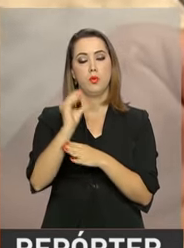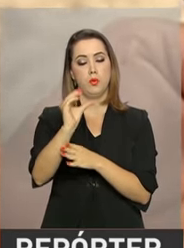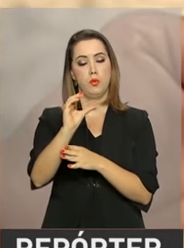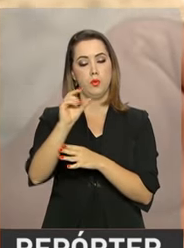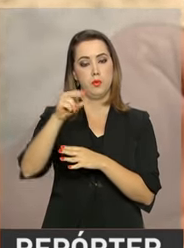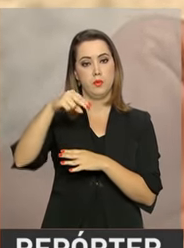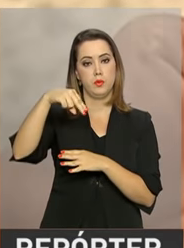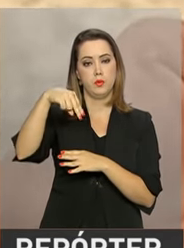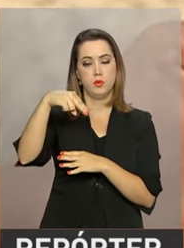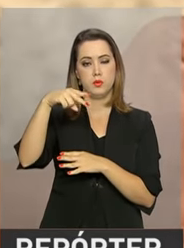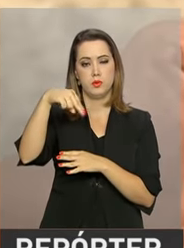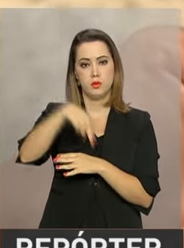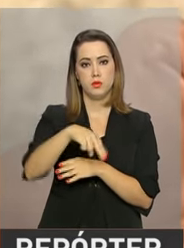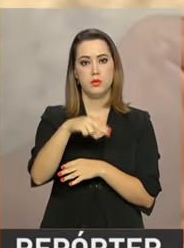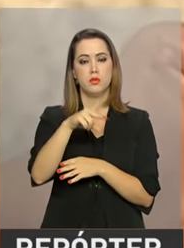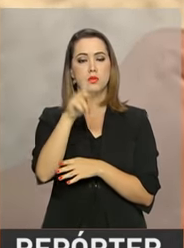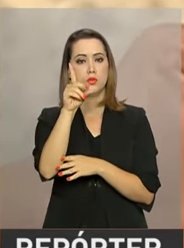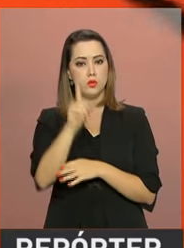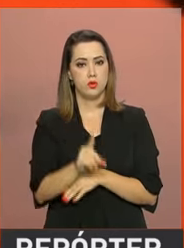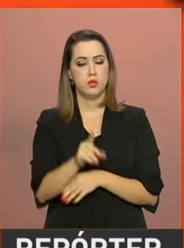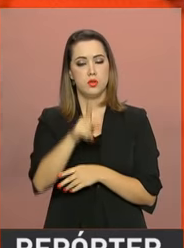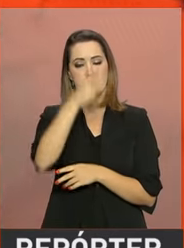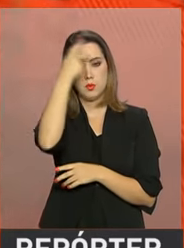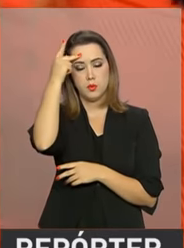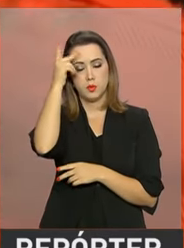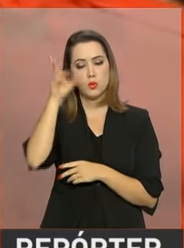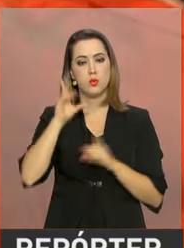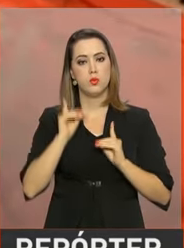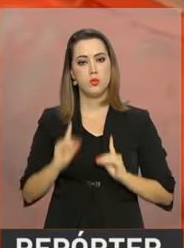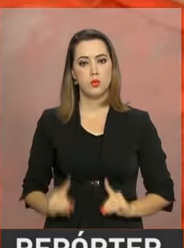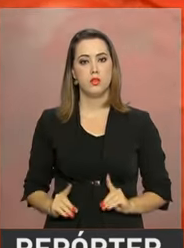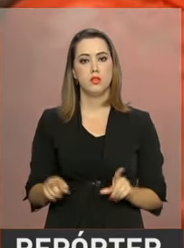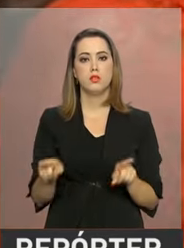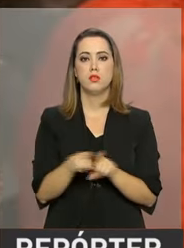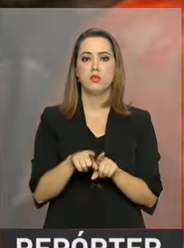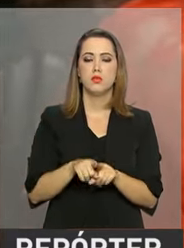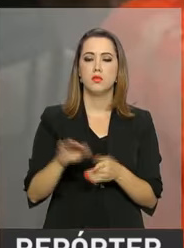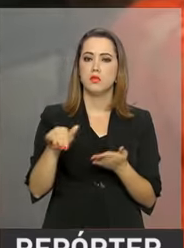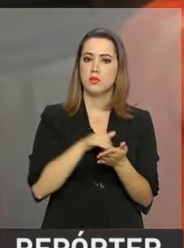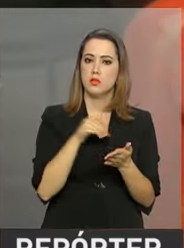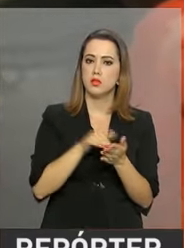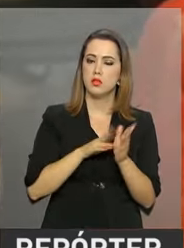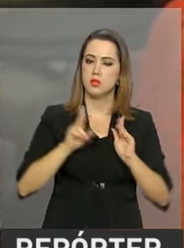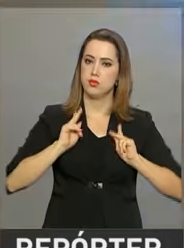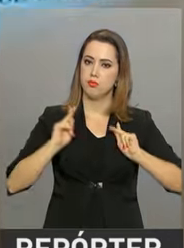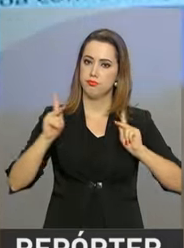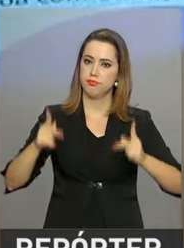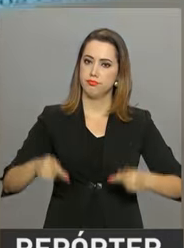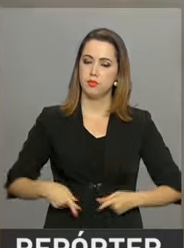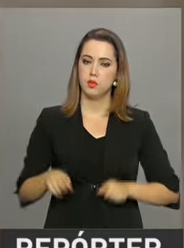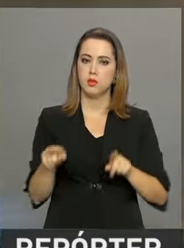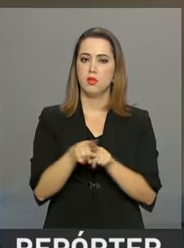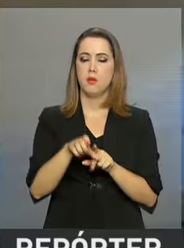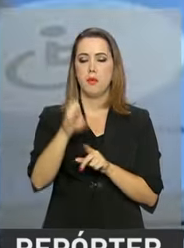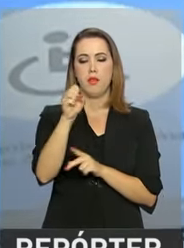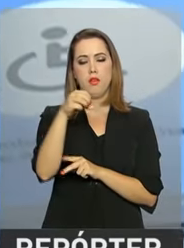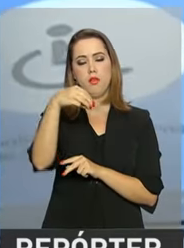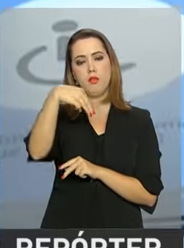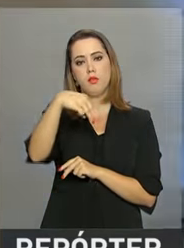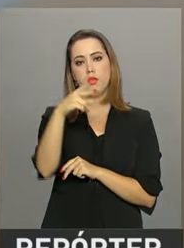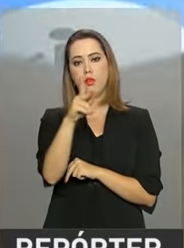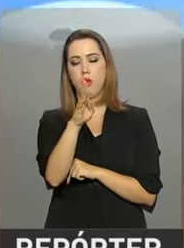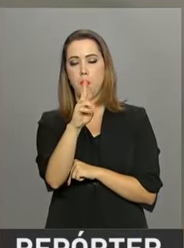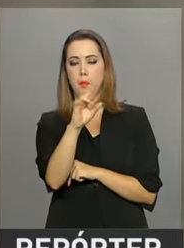dos Direitos da Pessoa com Deficiência, Secretaria de Direitos Humanos e também Embratur. Ao todo foram